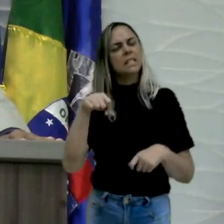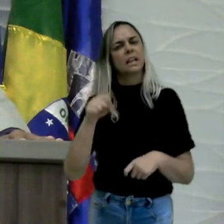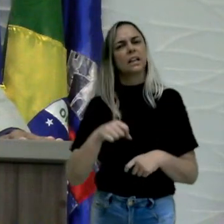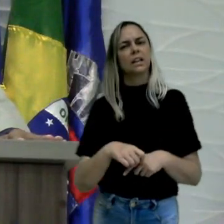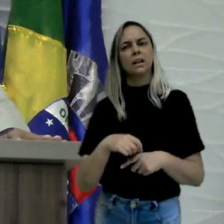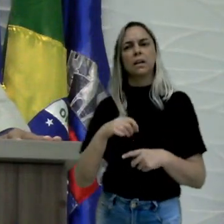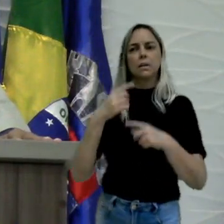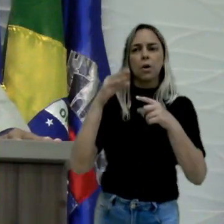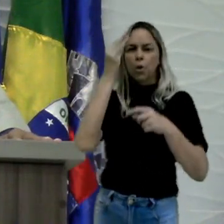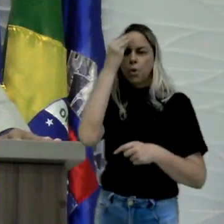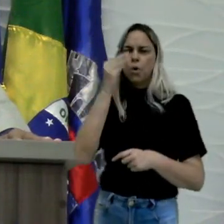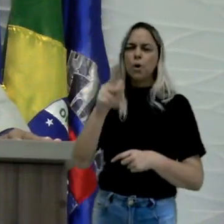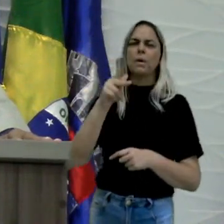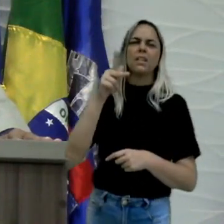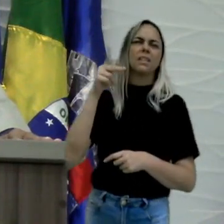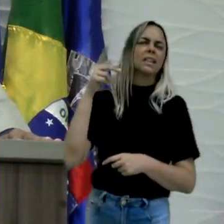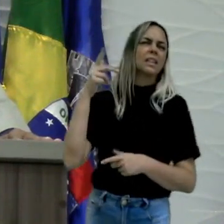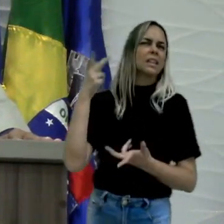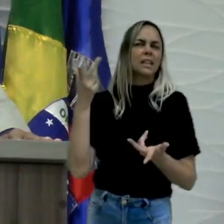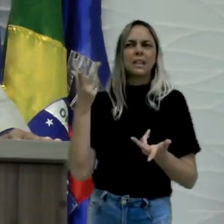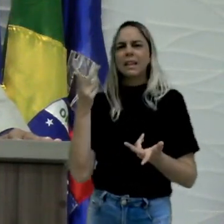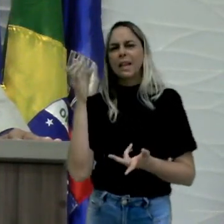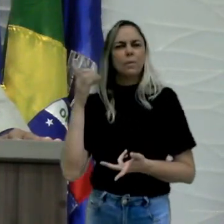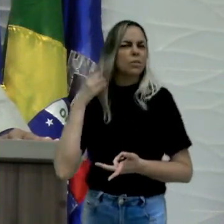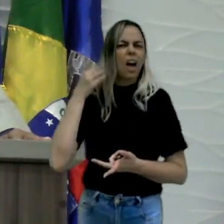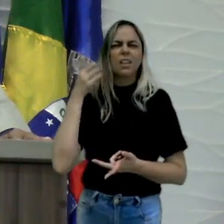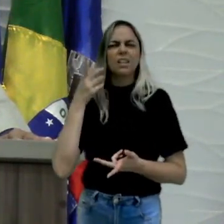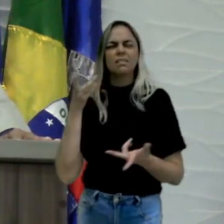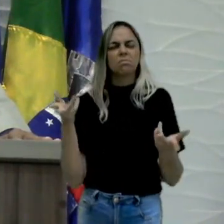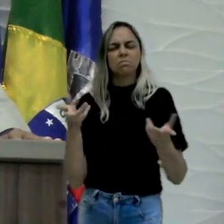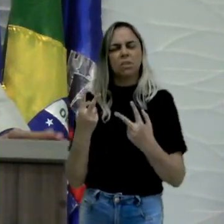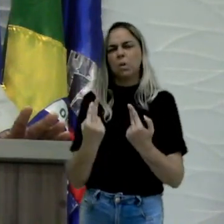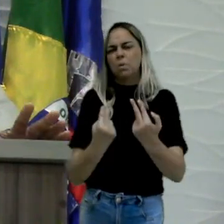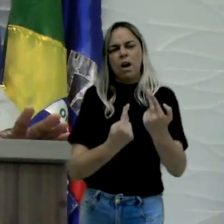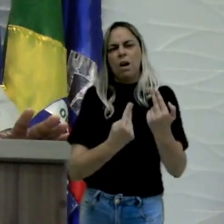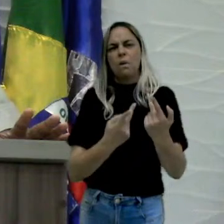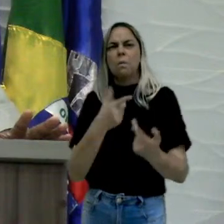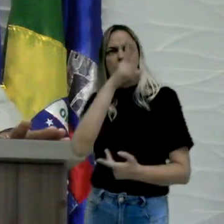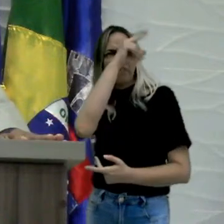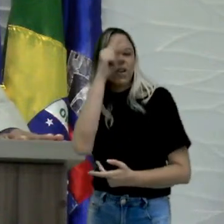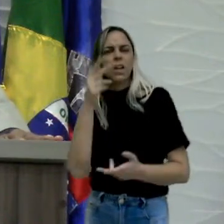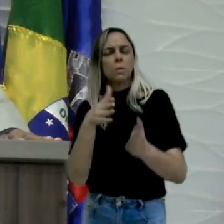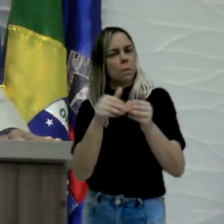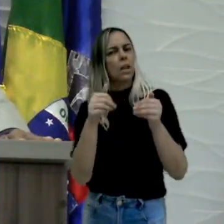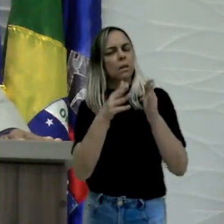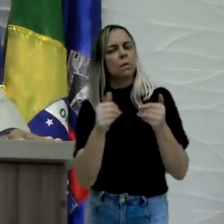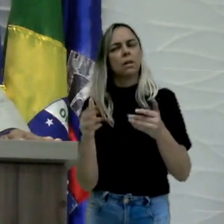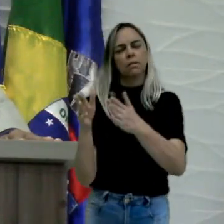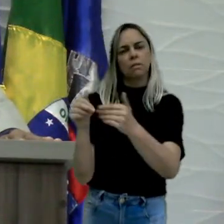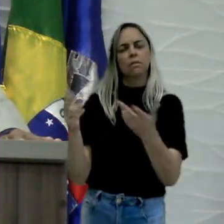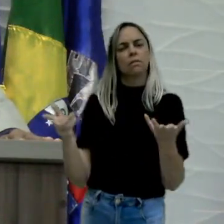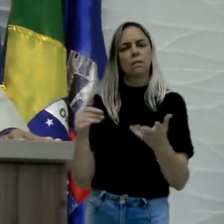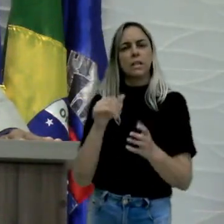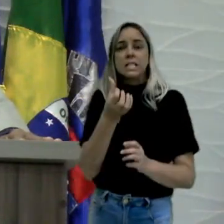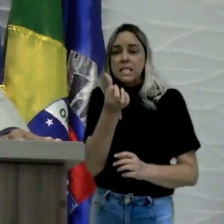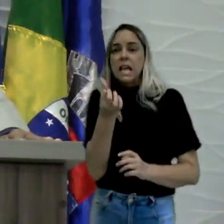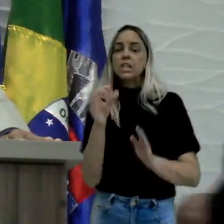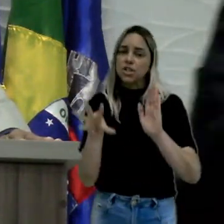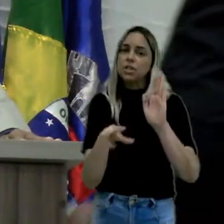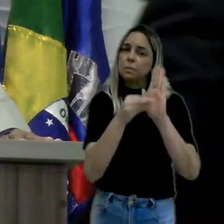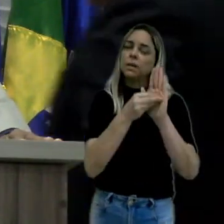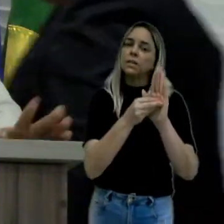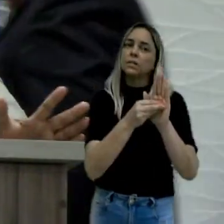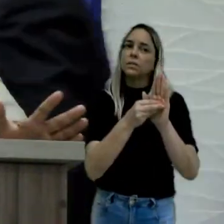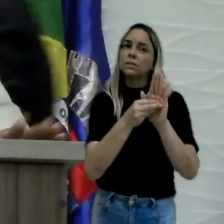deputada que é igual aqui. A gente pede, eu peço as coisas para o prefeito, tem um tipo 6 emendas, eu peço,